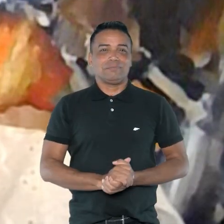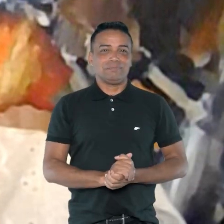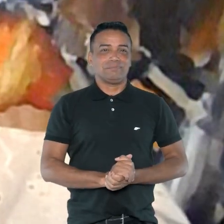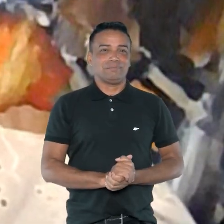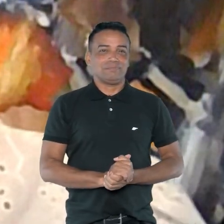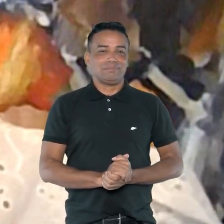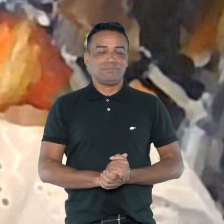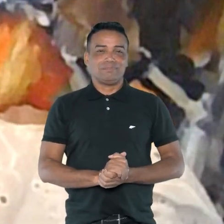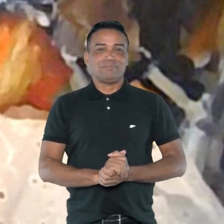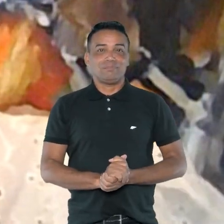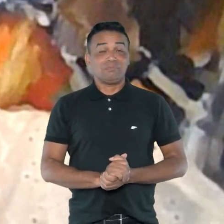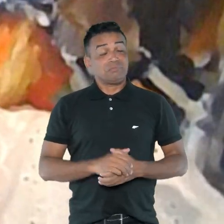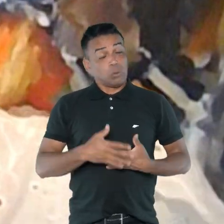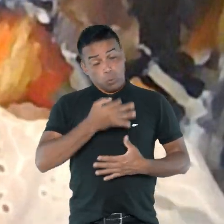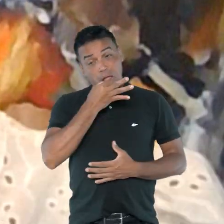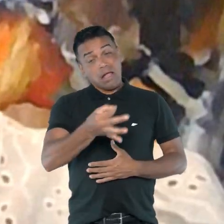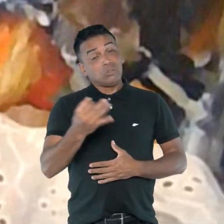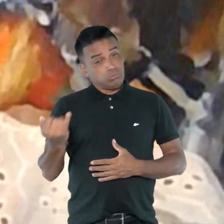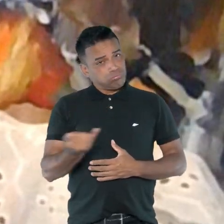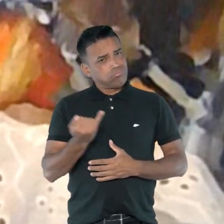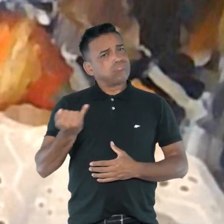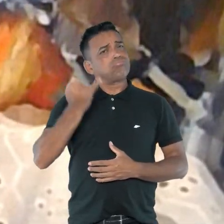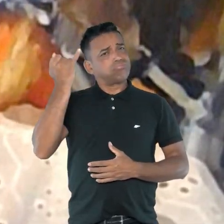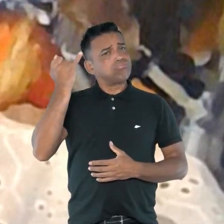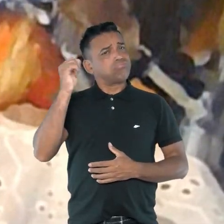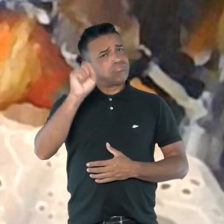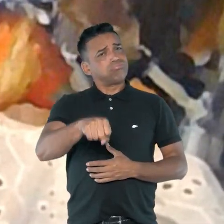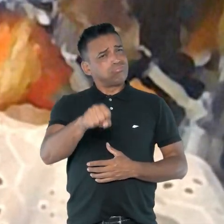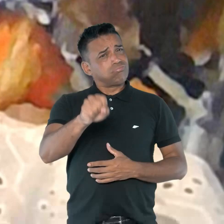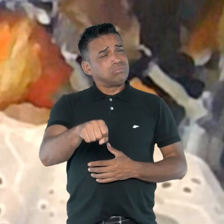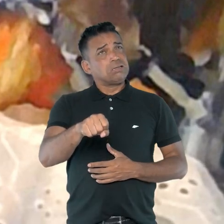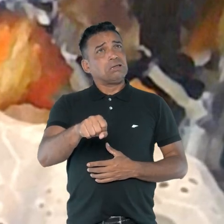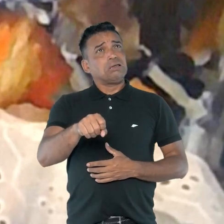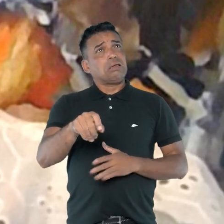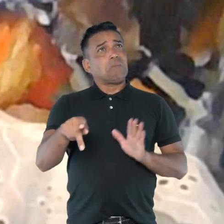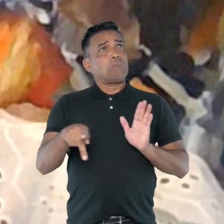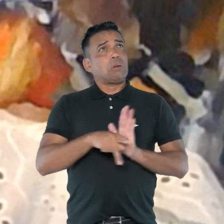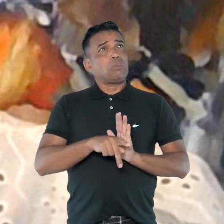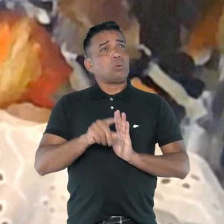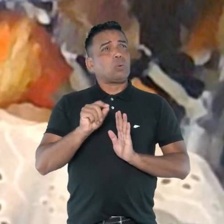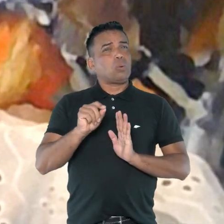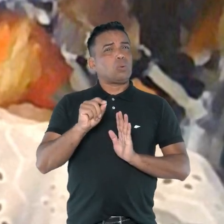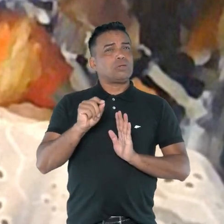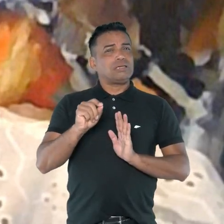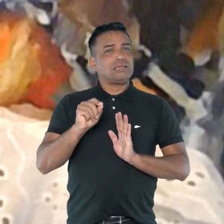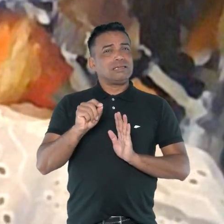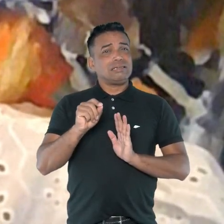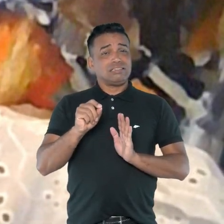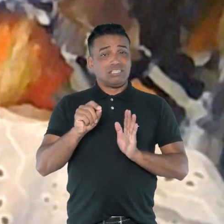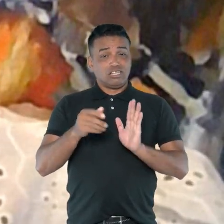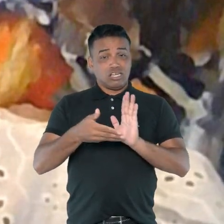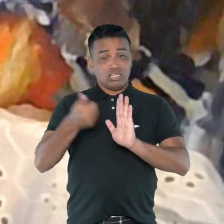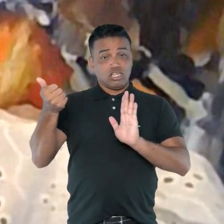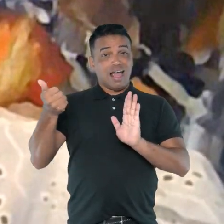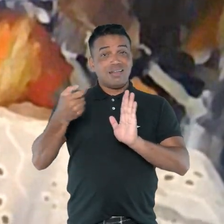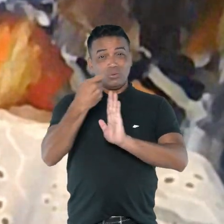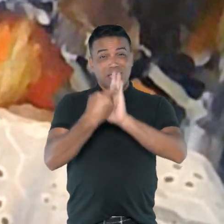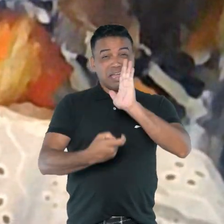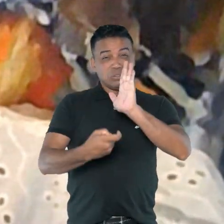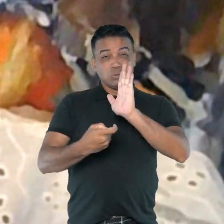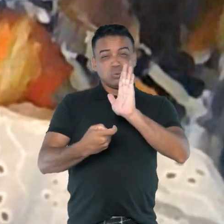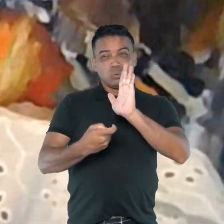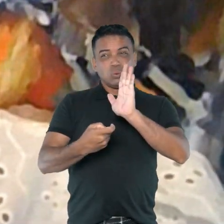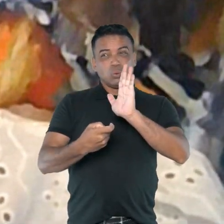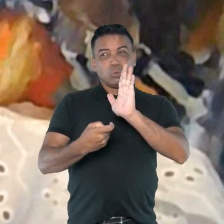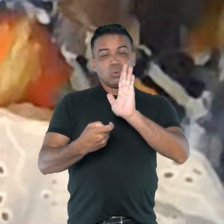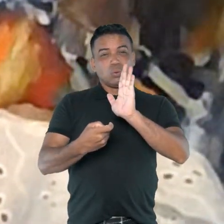no que fica de texto. E eu acho importantíssimo que isso que seja